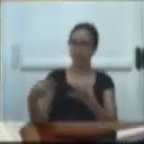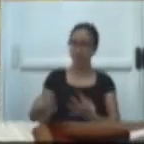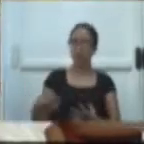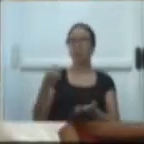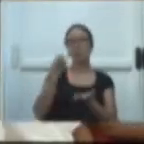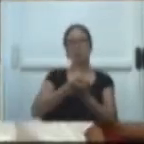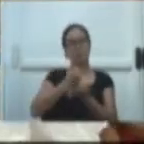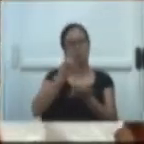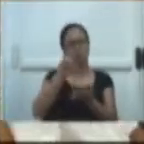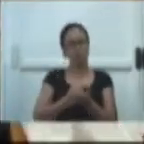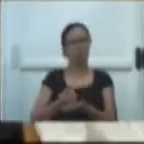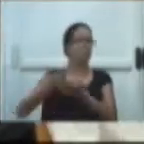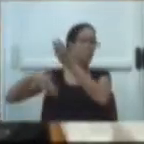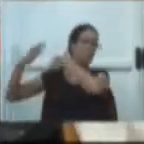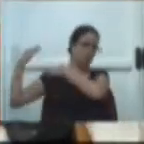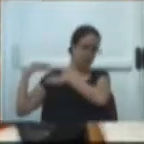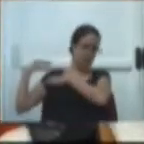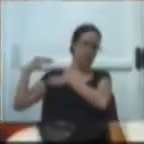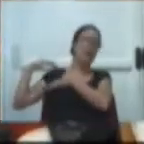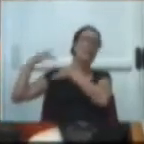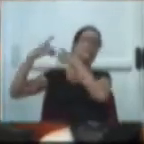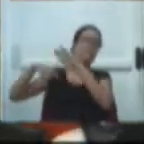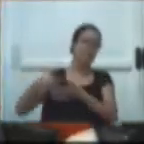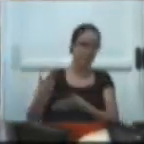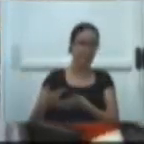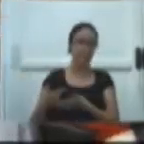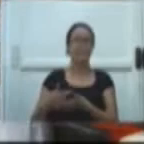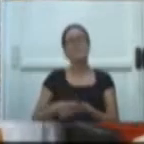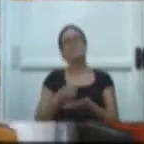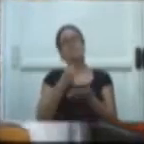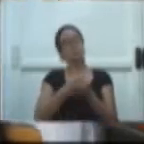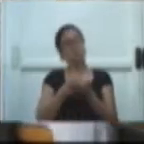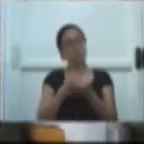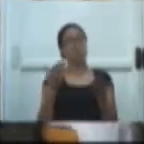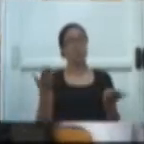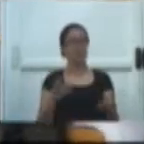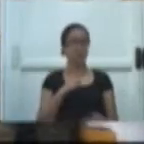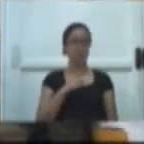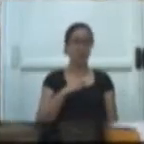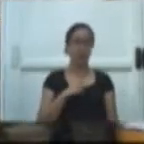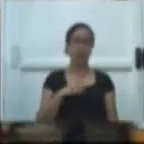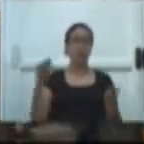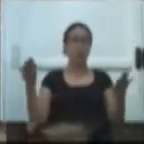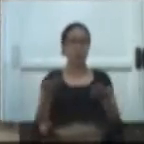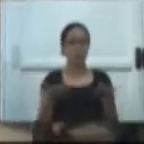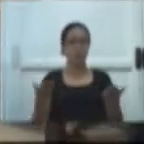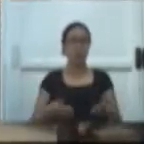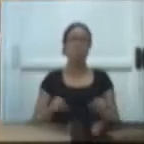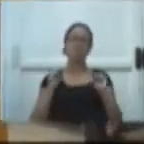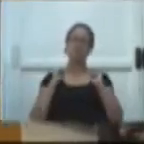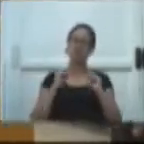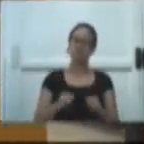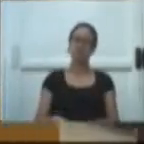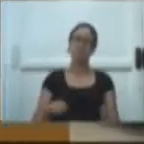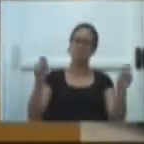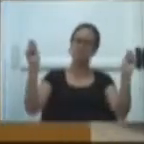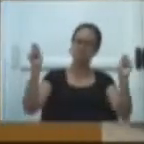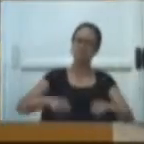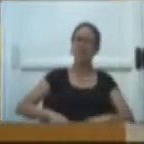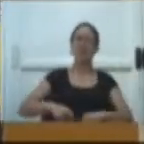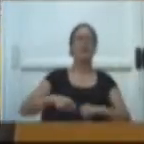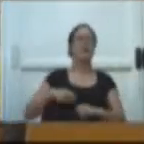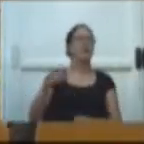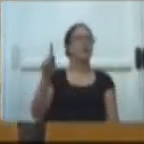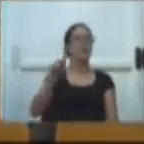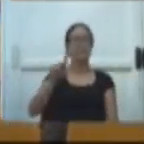protocolado, e o Carlinhos Silva assumiu e acabou protocolando. E hoje a gente pode consagrar, pastor Nilton, é